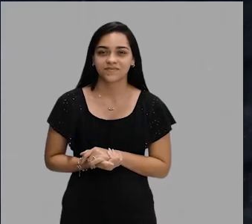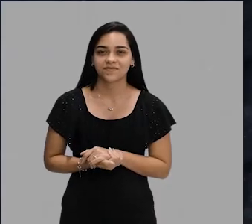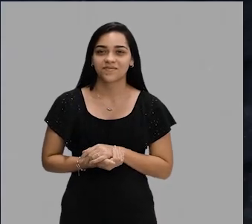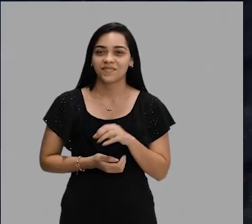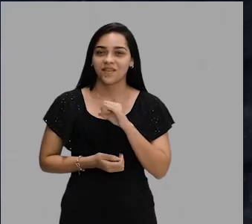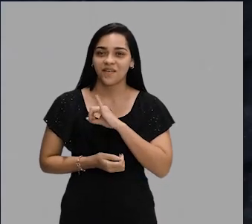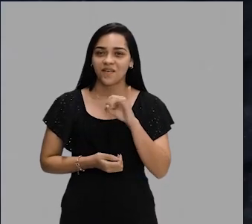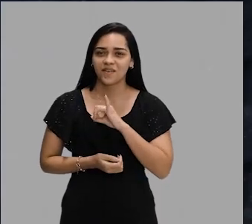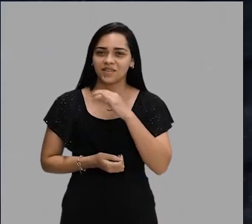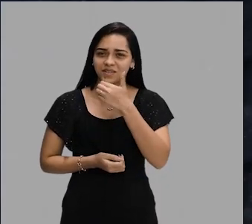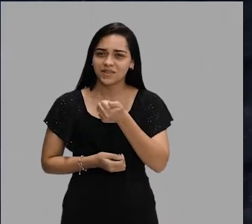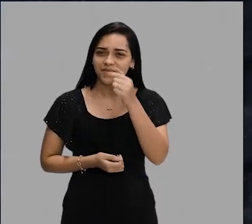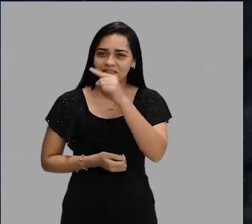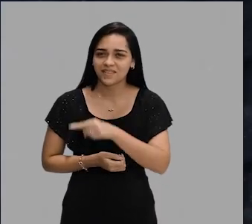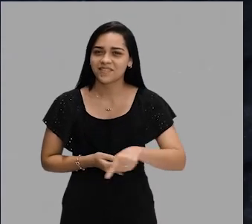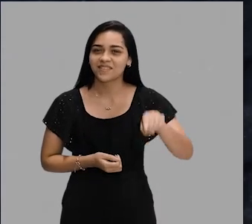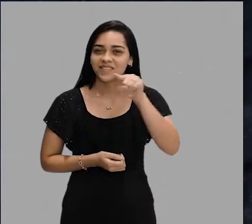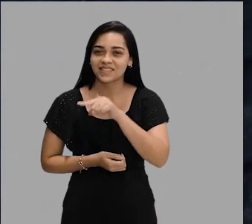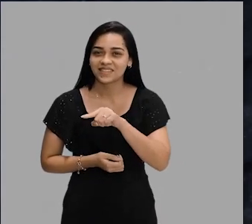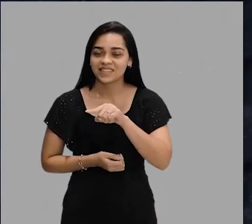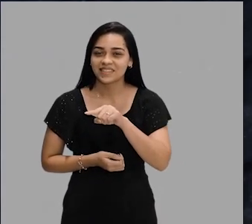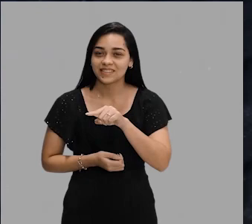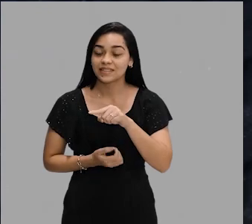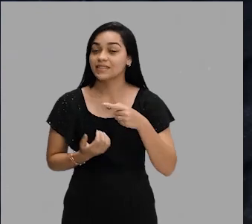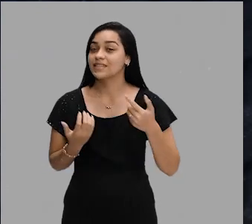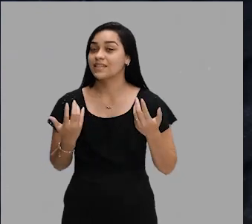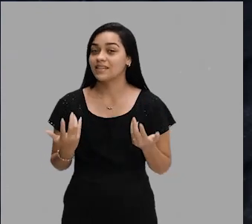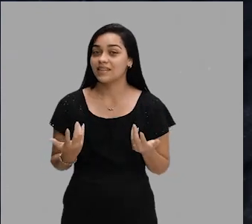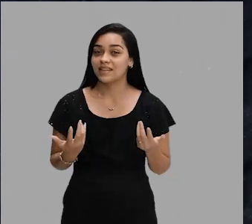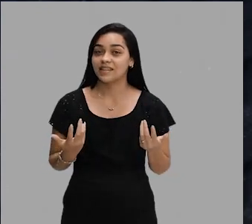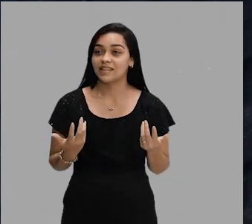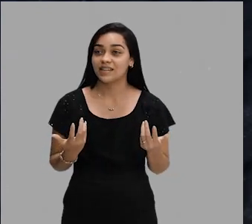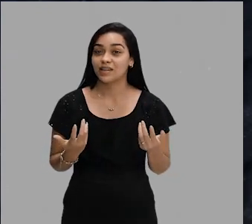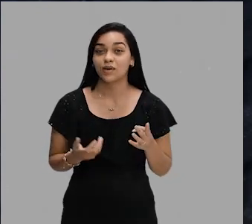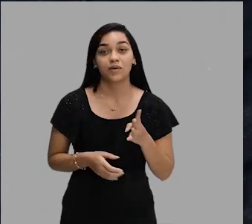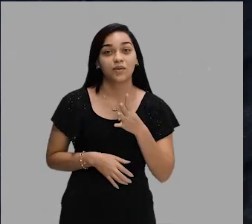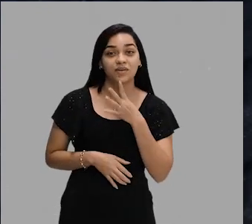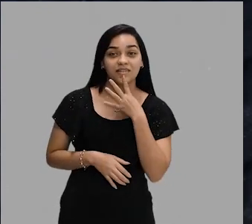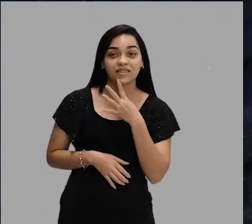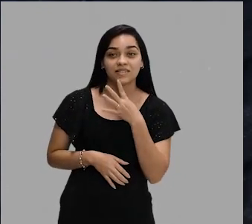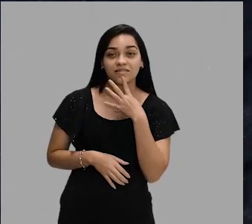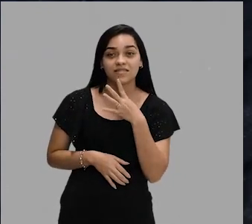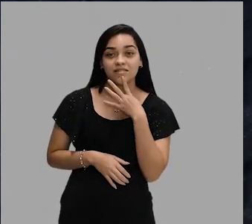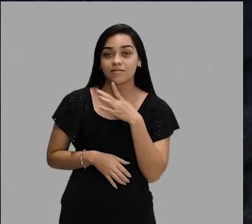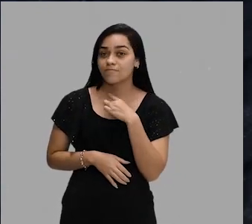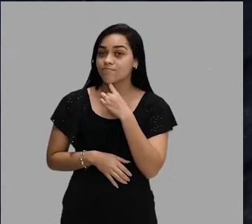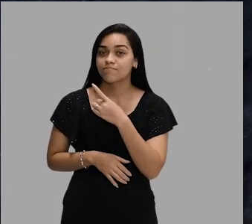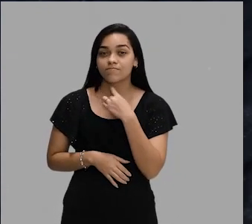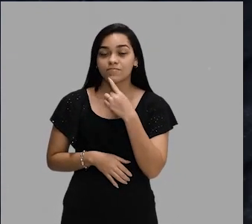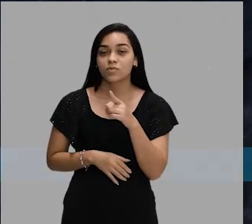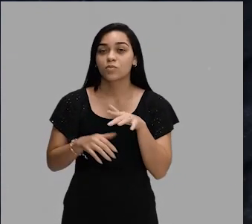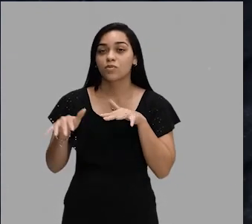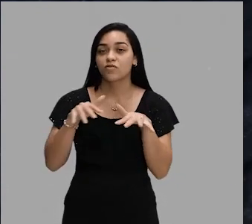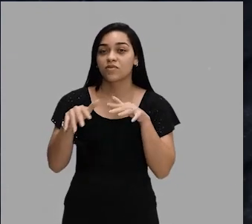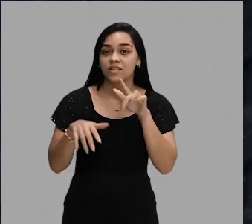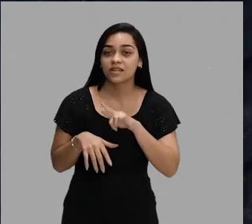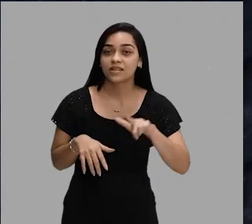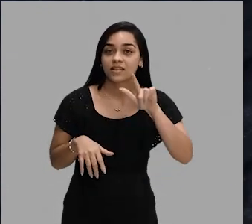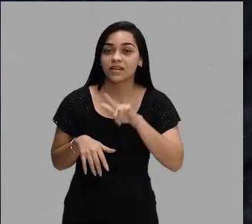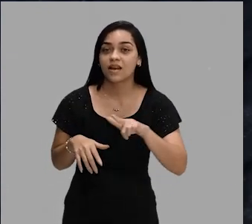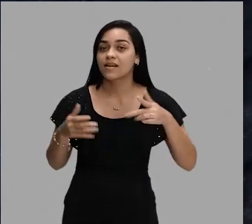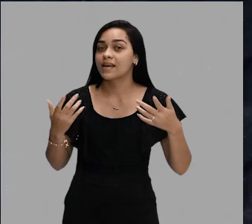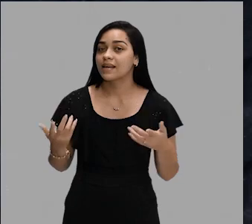Oi, chuchus, tudo bem com vocês? Olha só, não adianta conhecer o movimento literário e